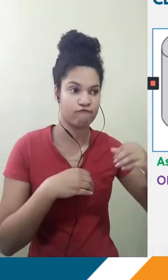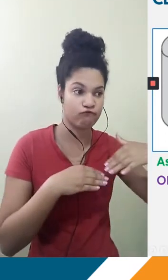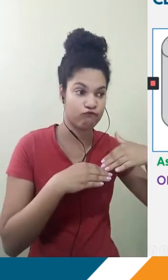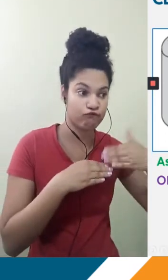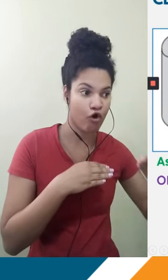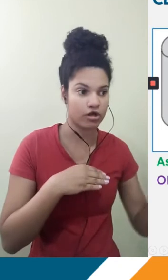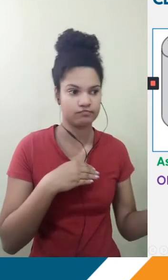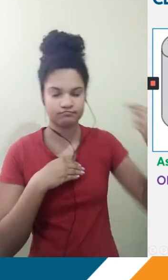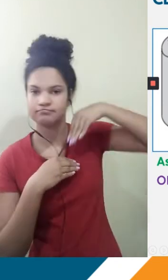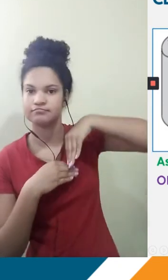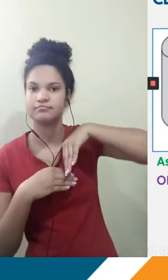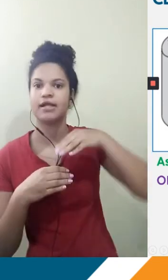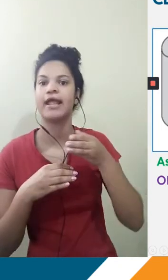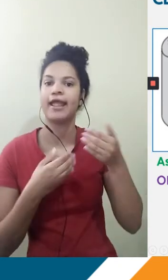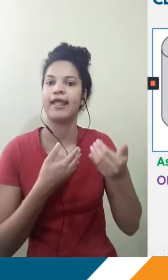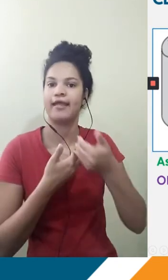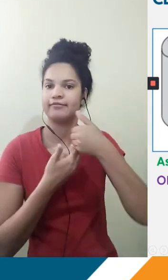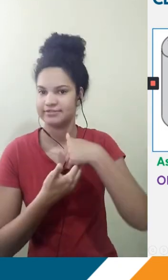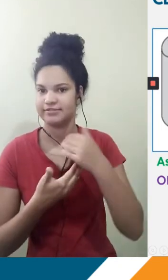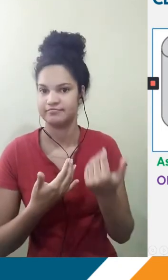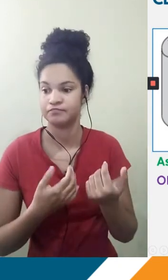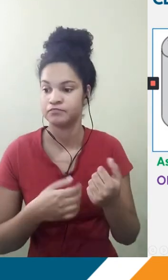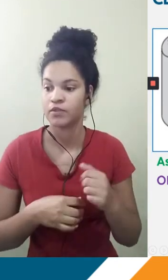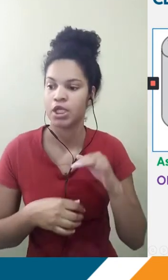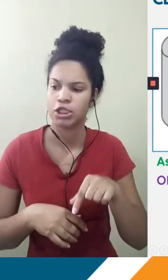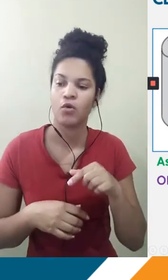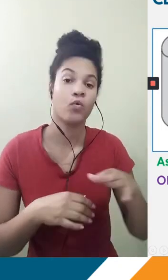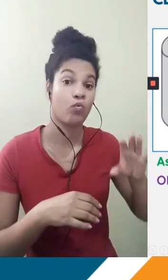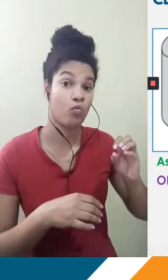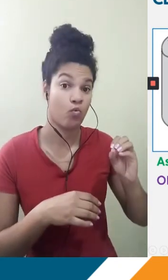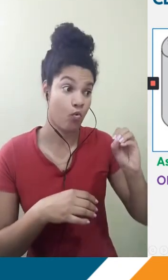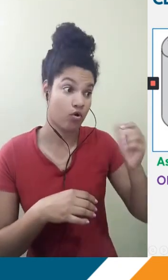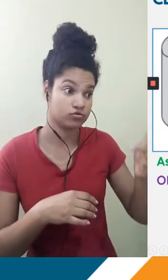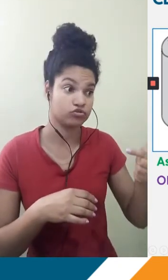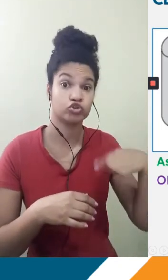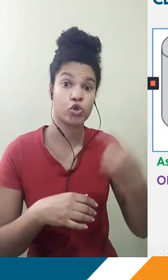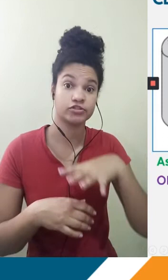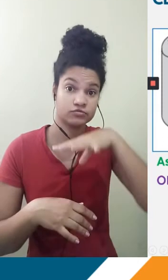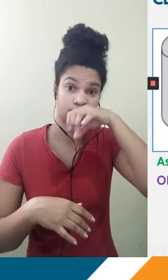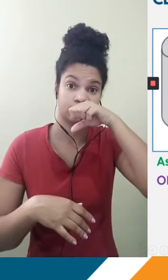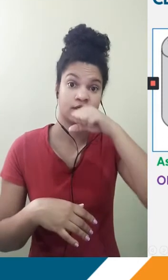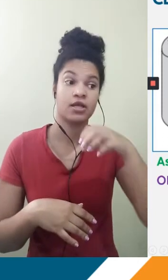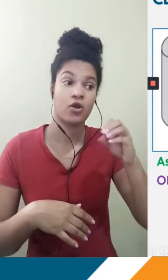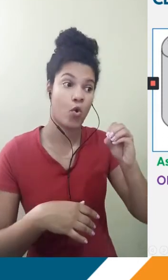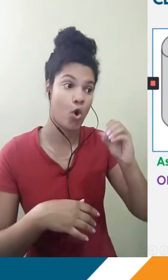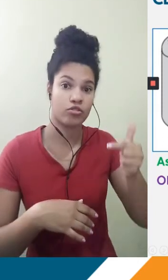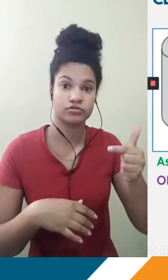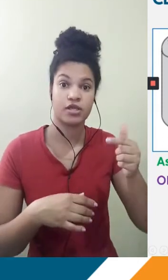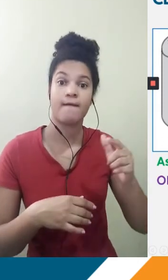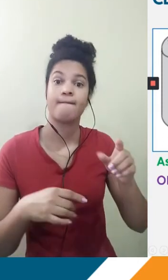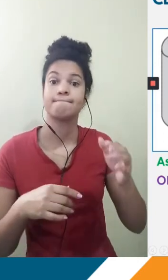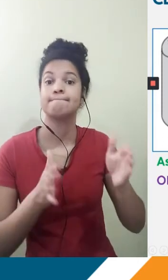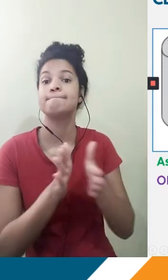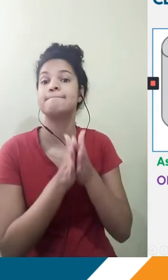é expirado ele é mais rico em gás carbônico e mais pobre em oxigênio. Por outro lado, o ar que entra